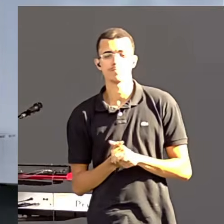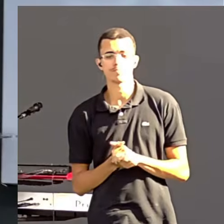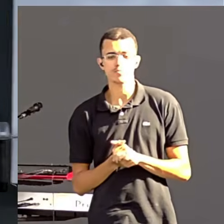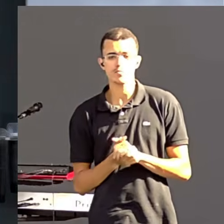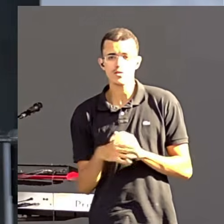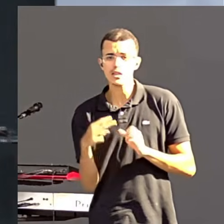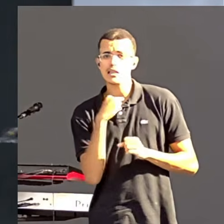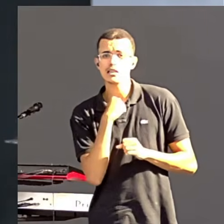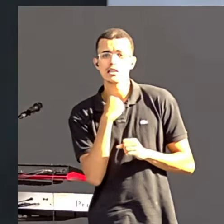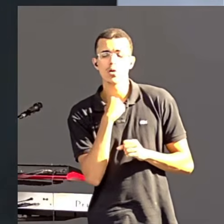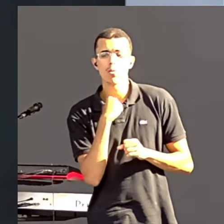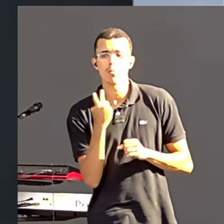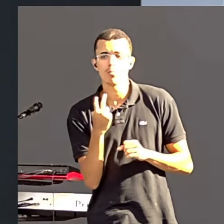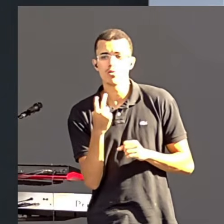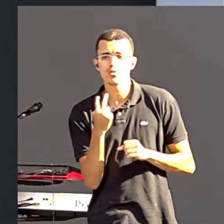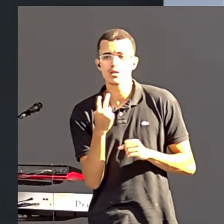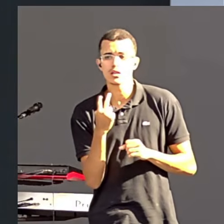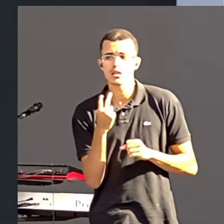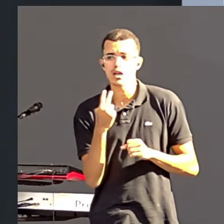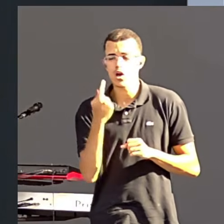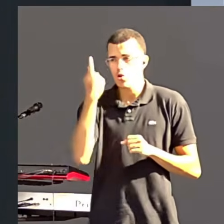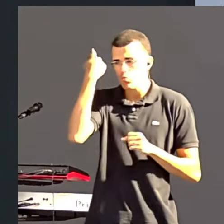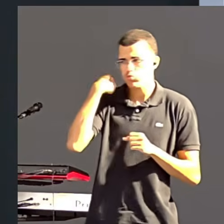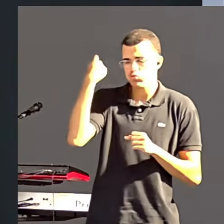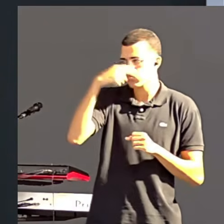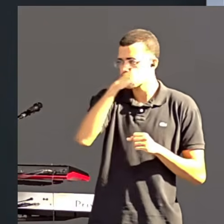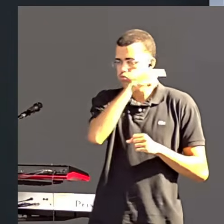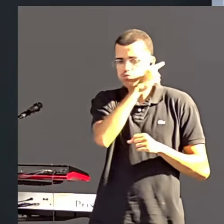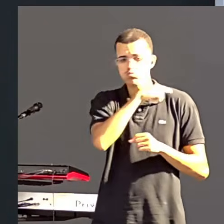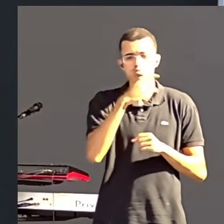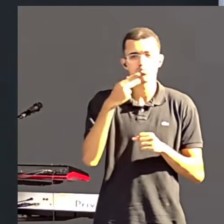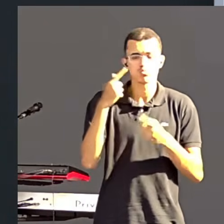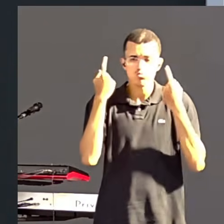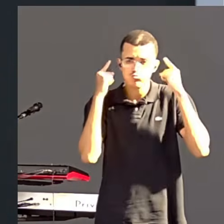não podia passar navalha no seu cabelo.